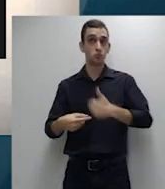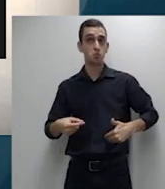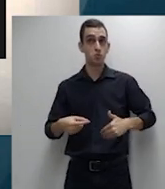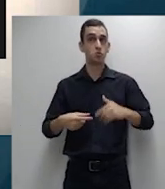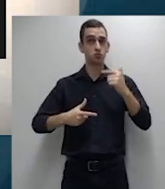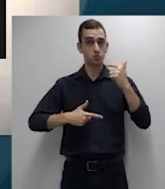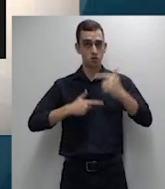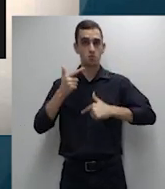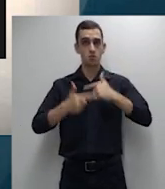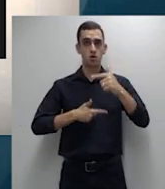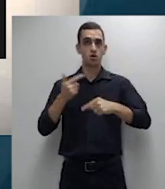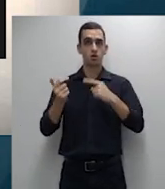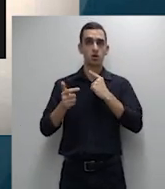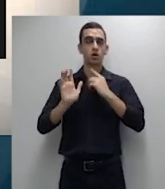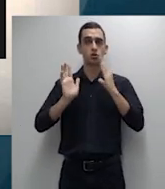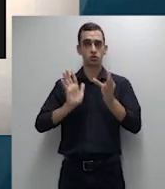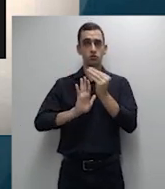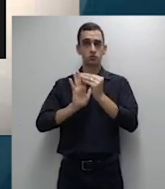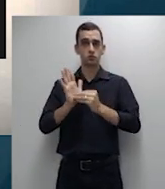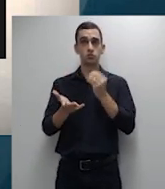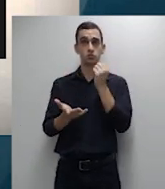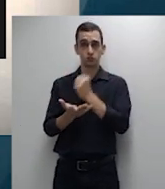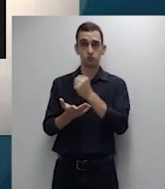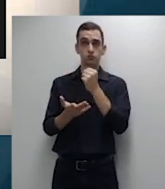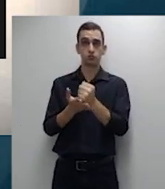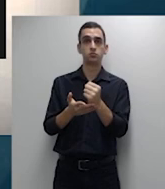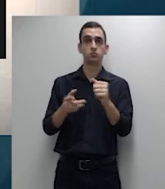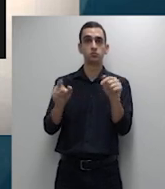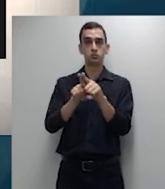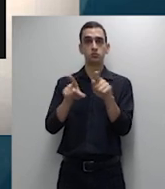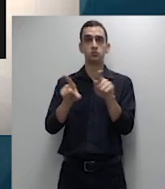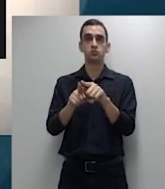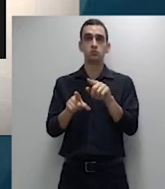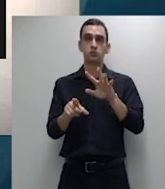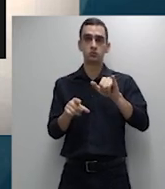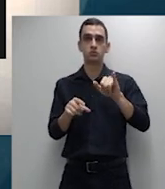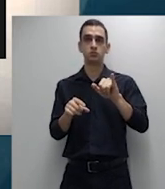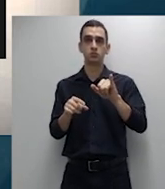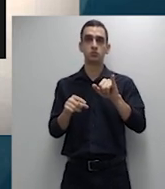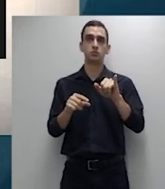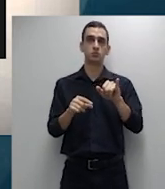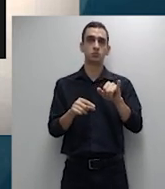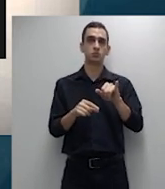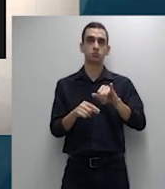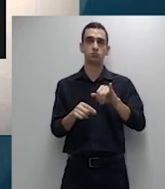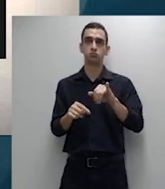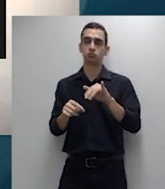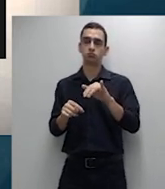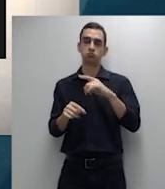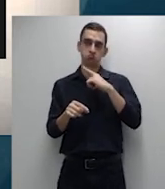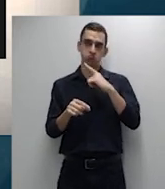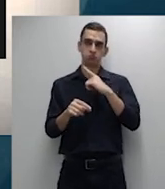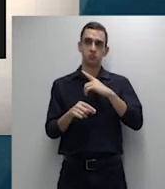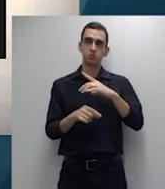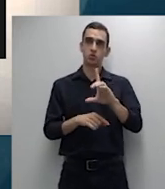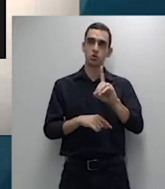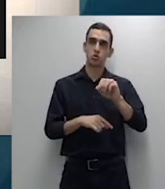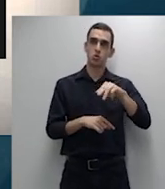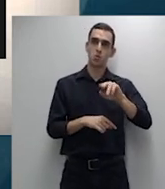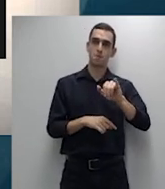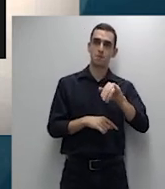previsão editalícia e contratual da cobrança de remuneração pelas pagar pelo uso das faixas de domínio ou forma exatamente